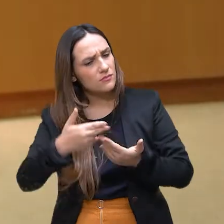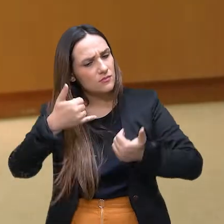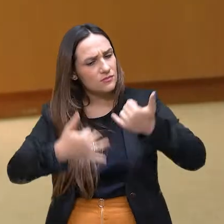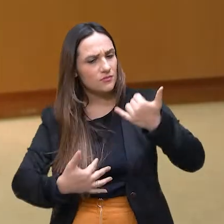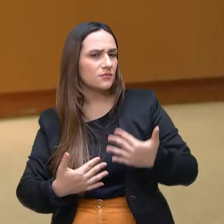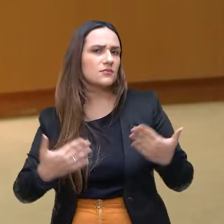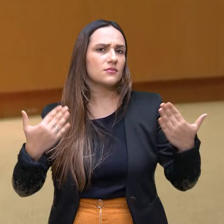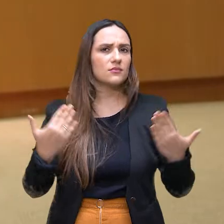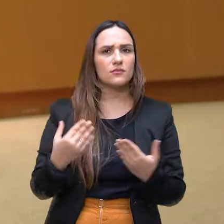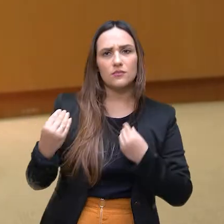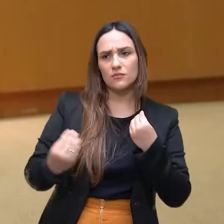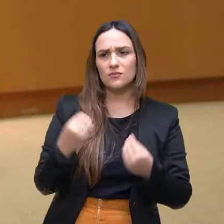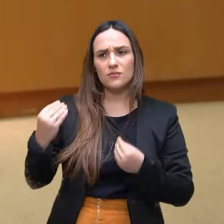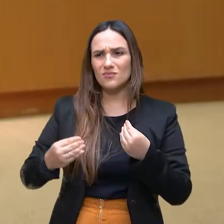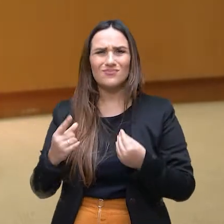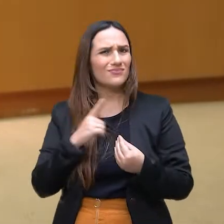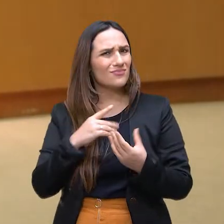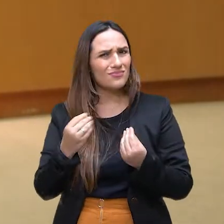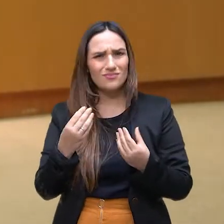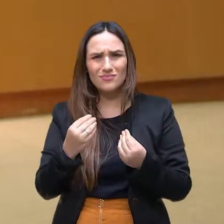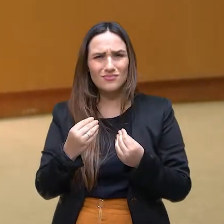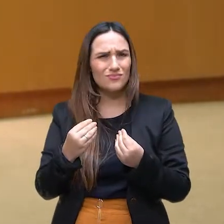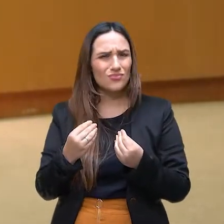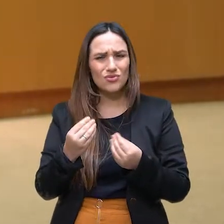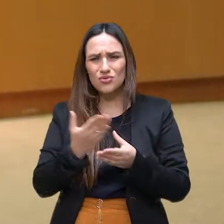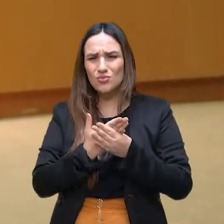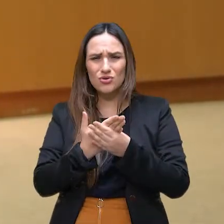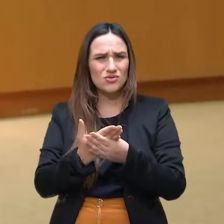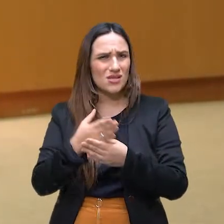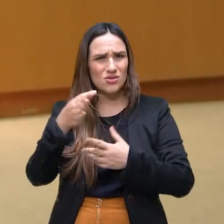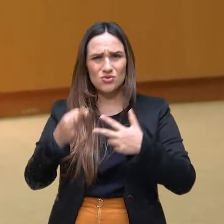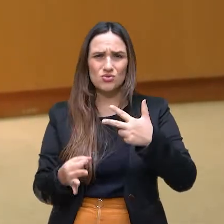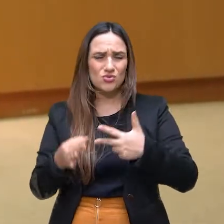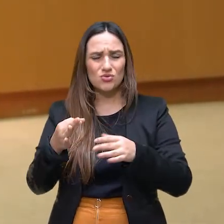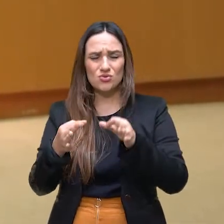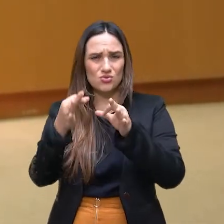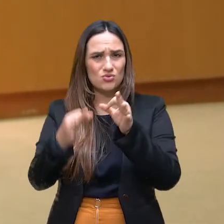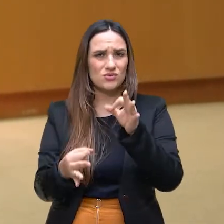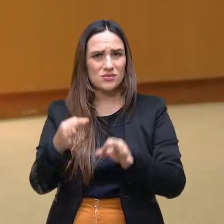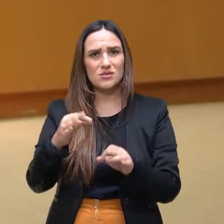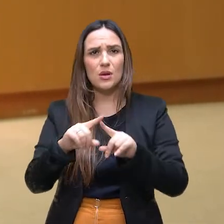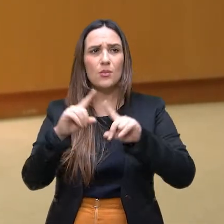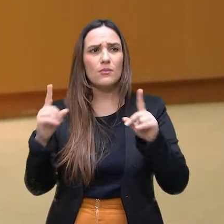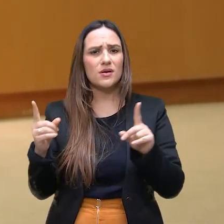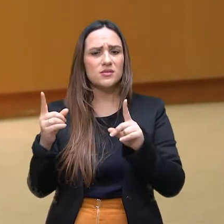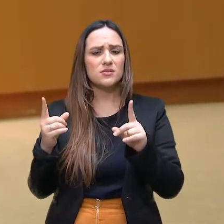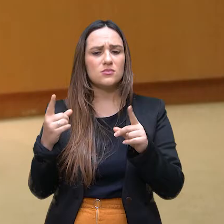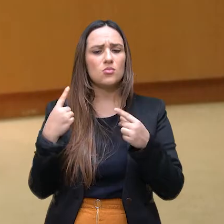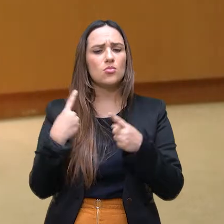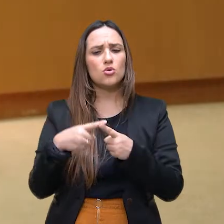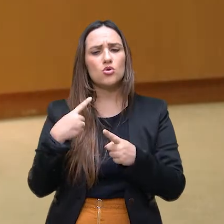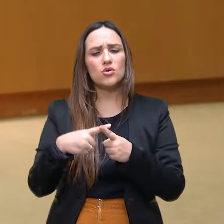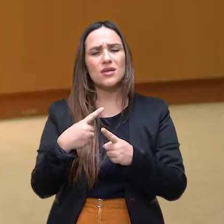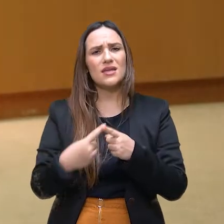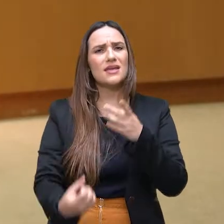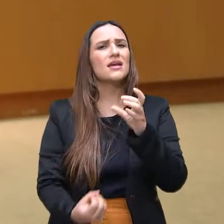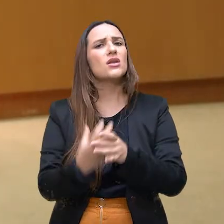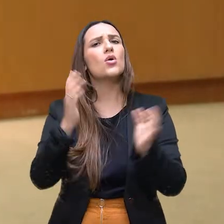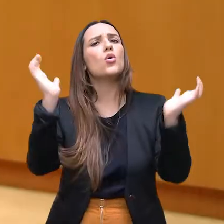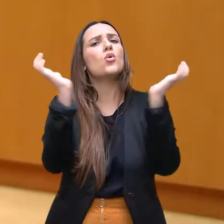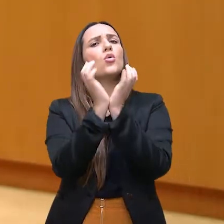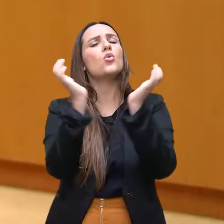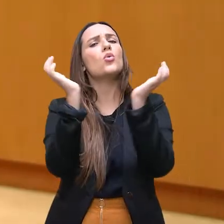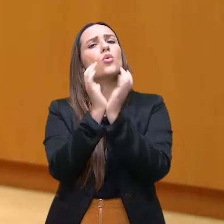sobre o cenário, né, da judicialização, mas em qual contexto foram criados os comitês executivos estaduais pelo